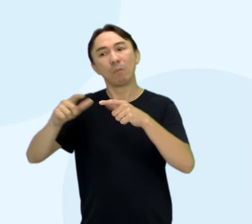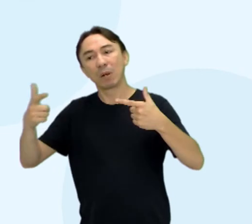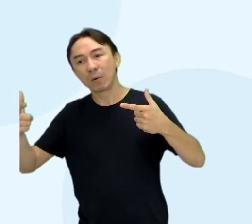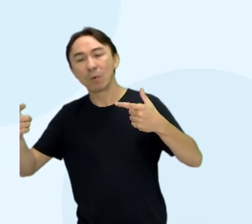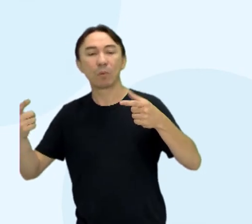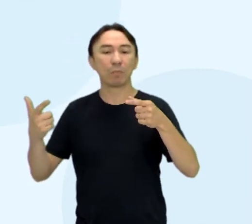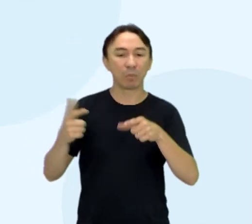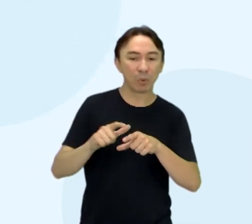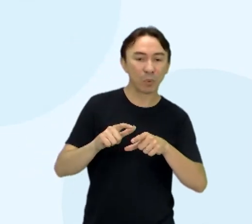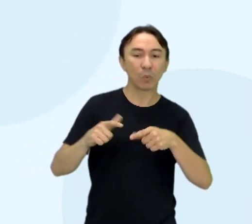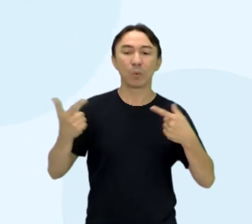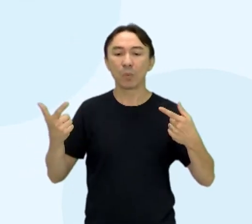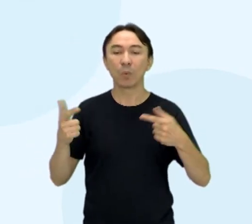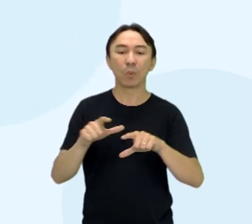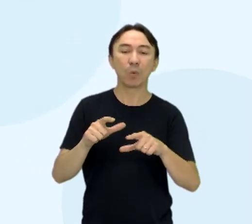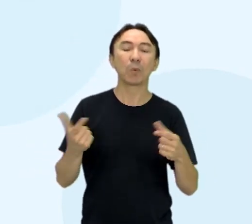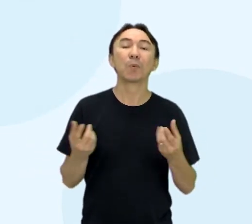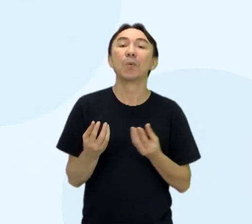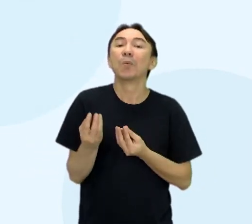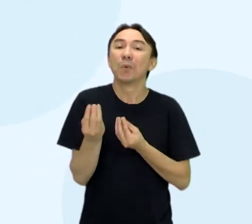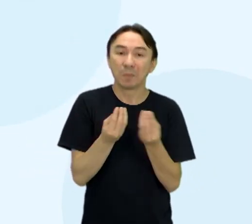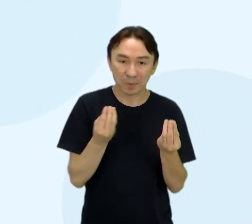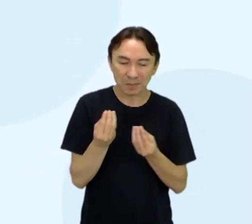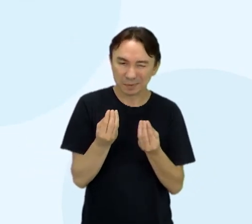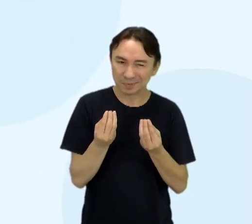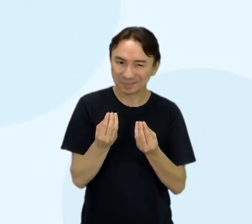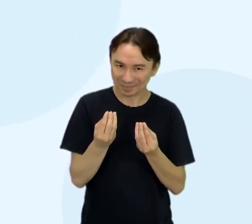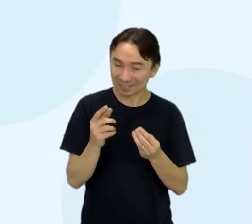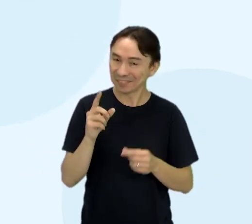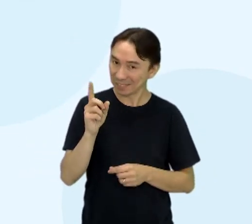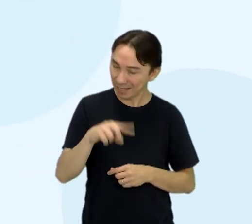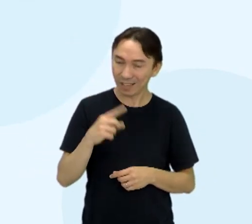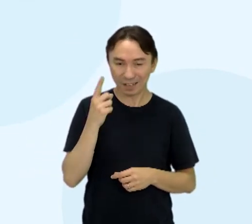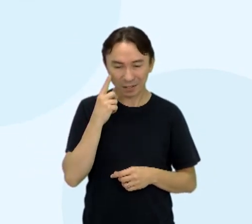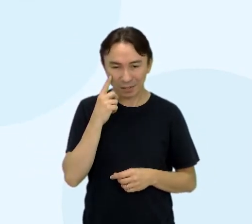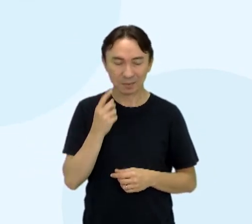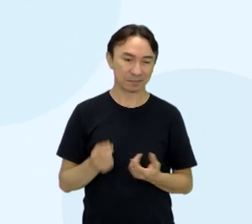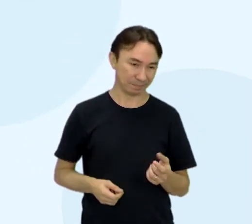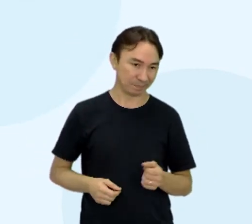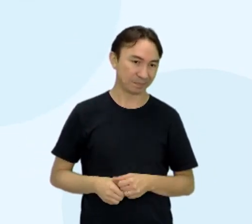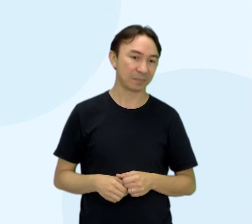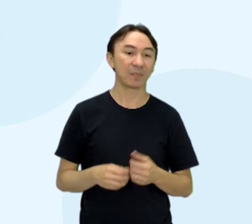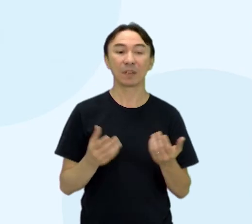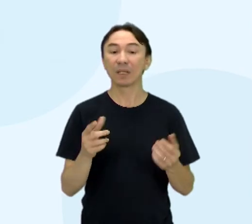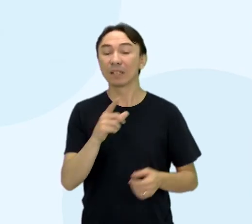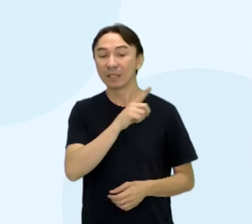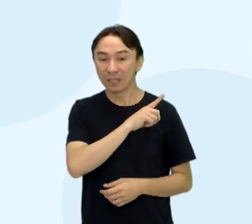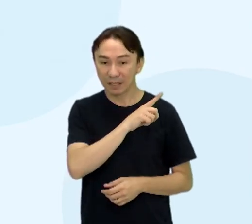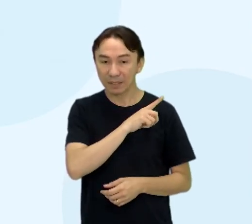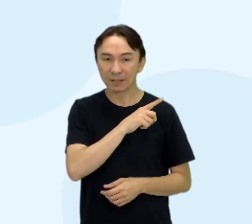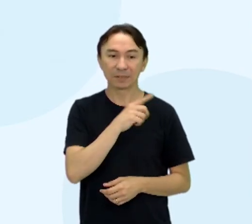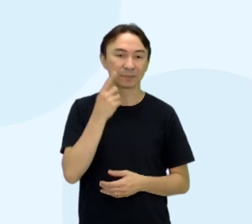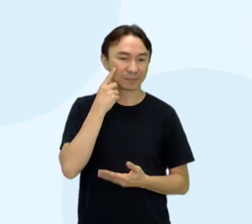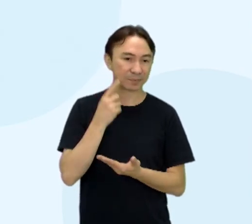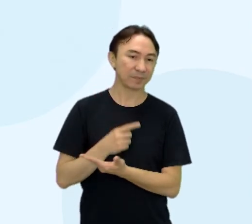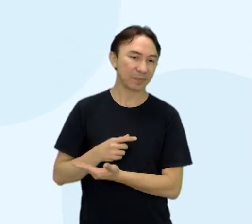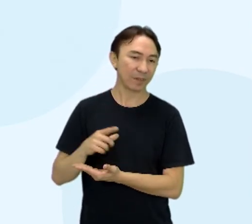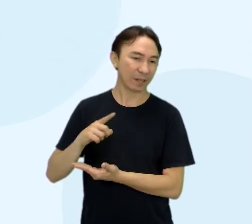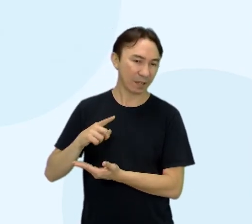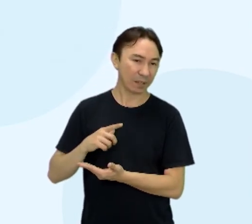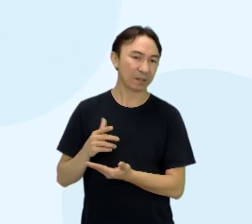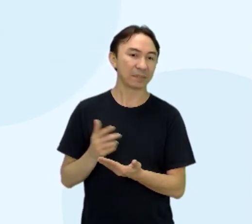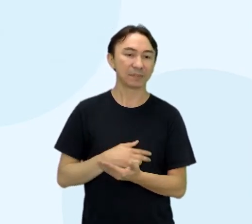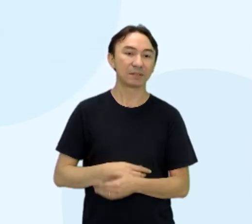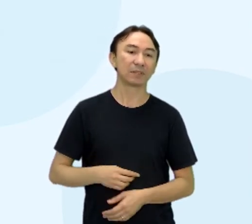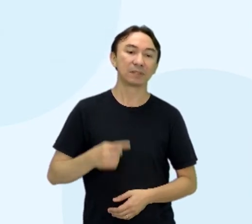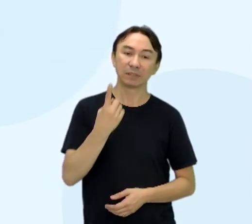diminuiu, né? Percentualmente aí, tá ok? Então essa é a referência que a gente tem. Temos, portanto, aí, a gente substitui por valores numéricos, né?